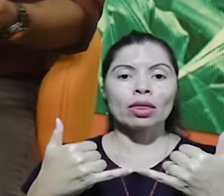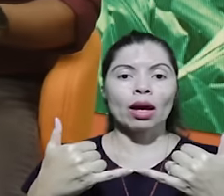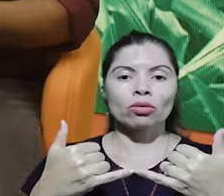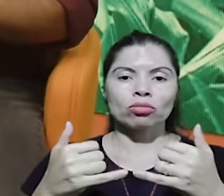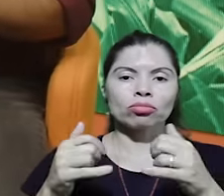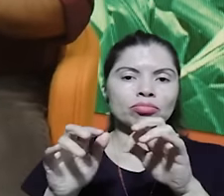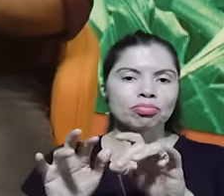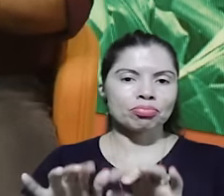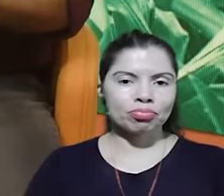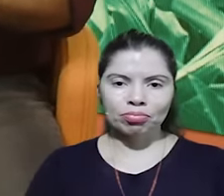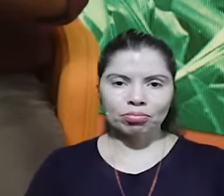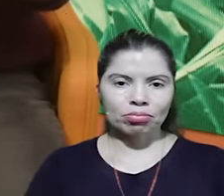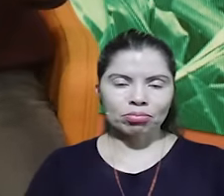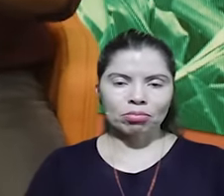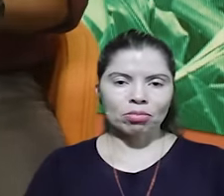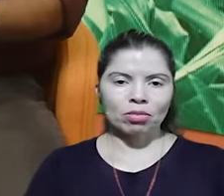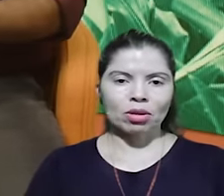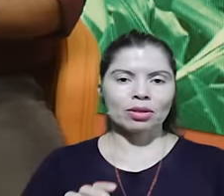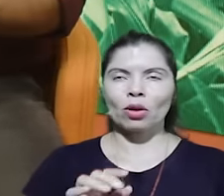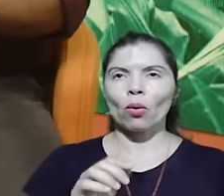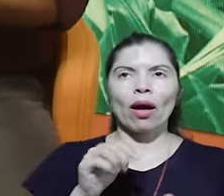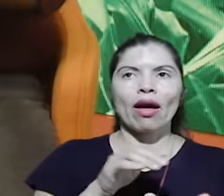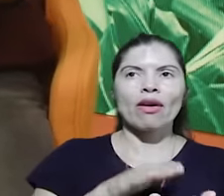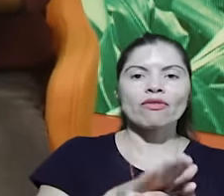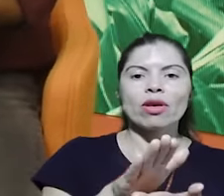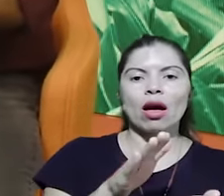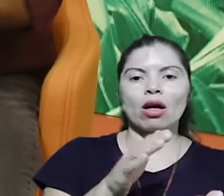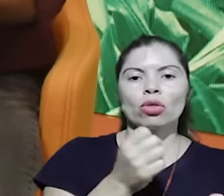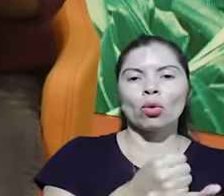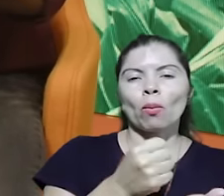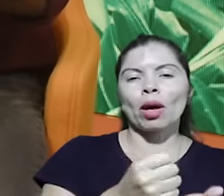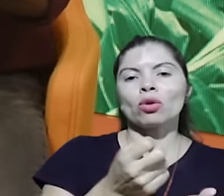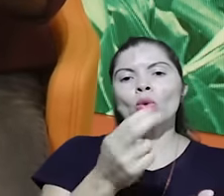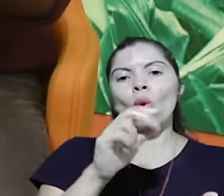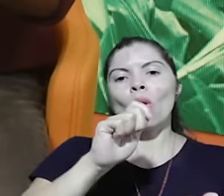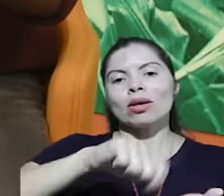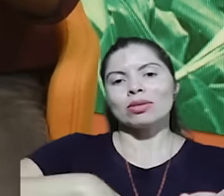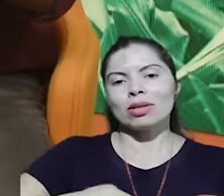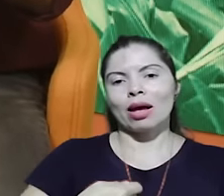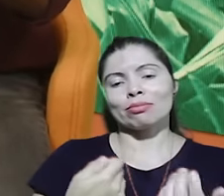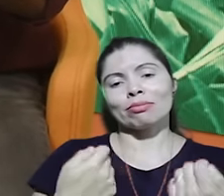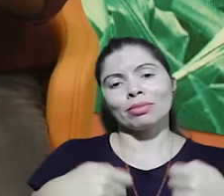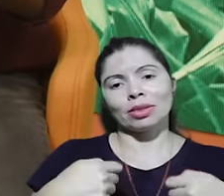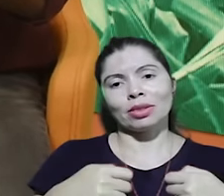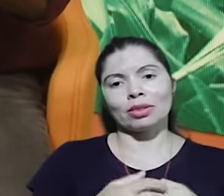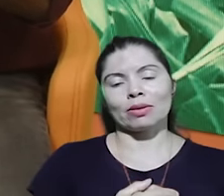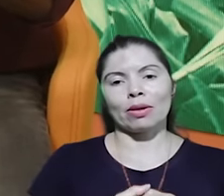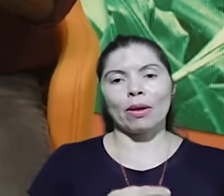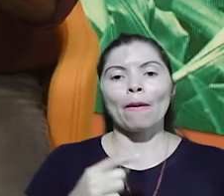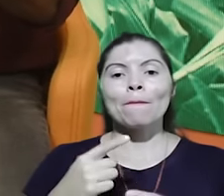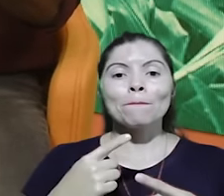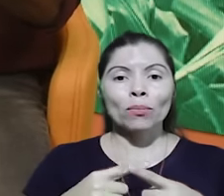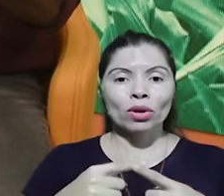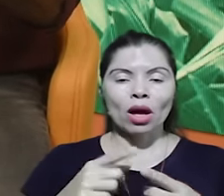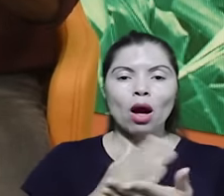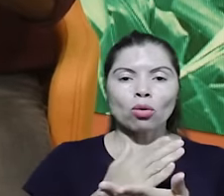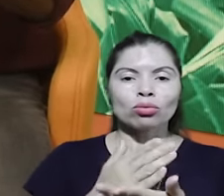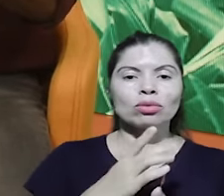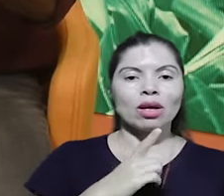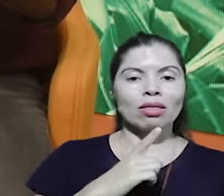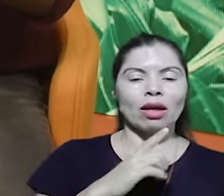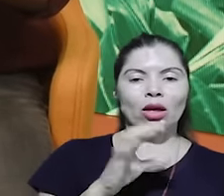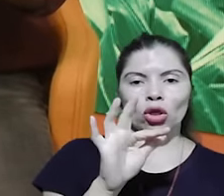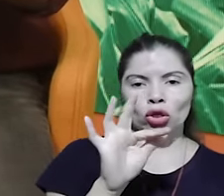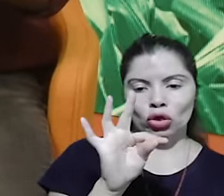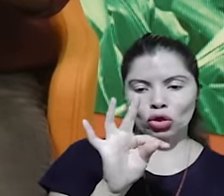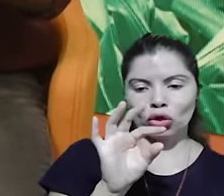ura ou de envio de documentação Você vai precisar do quê tem aquele que é o token que ele dura de de